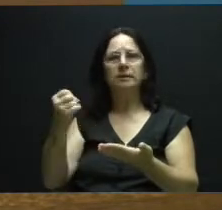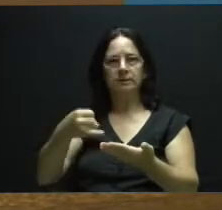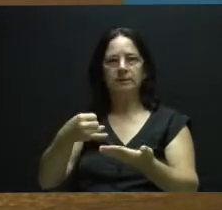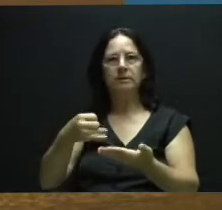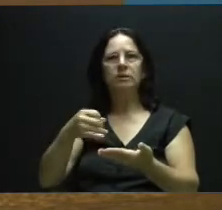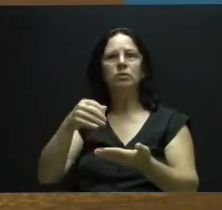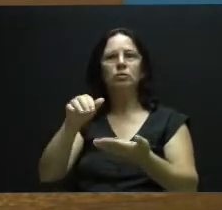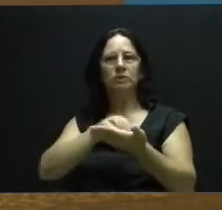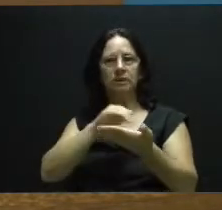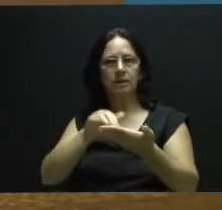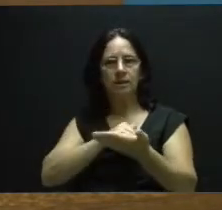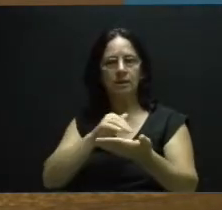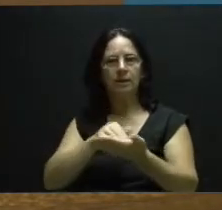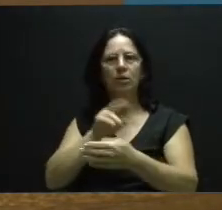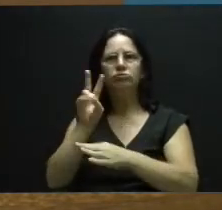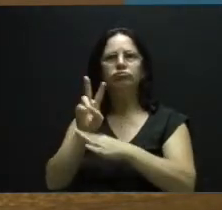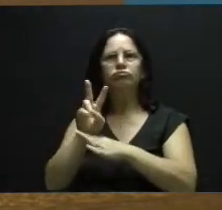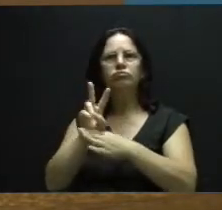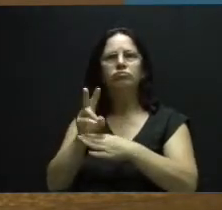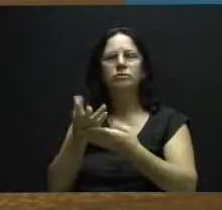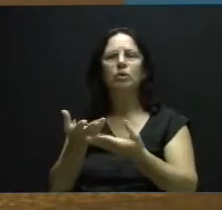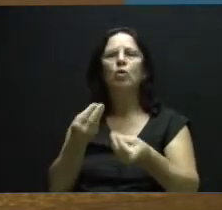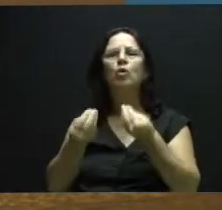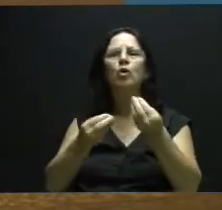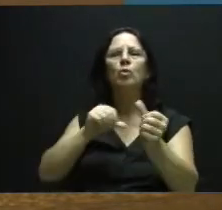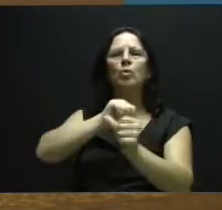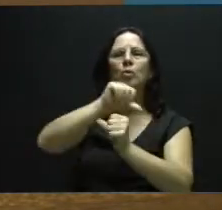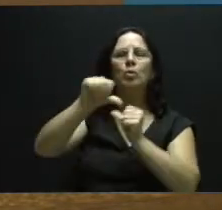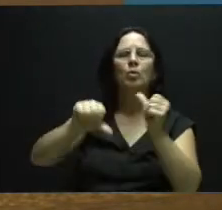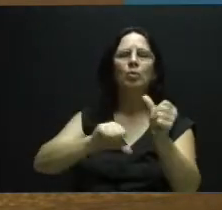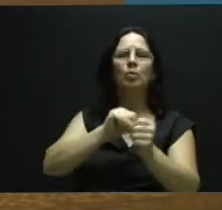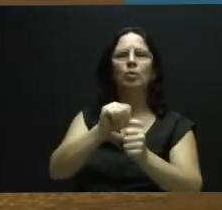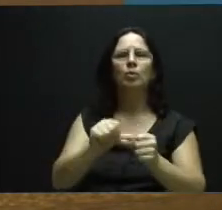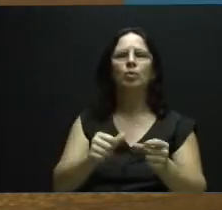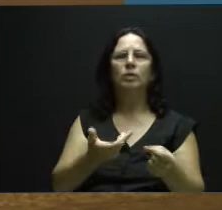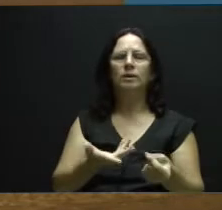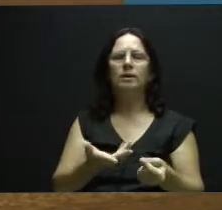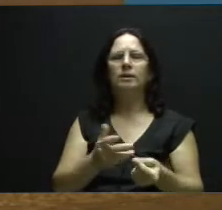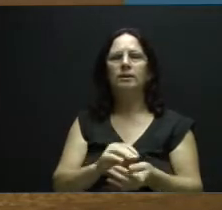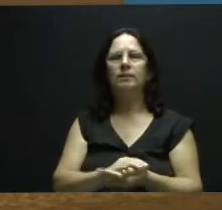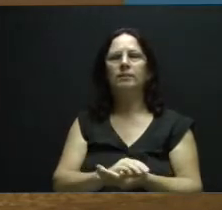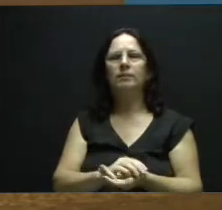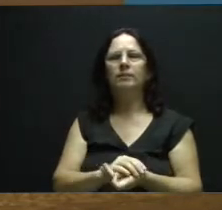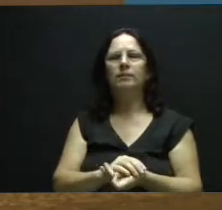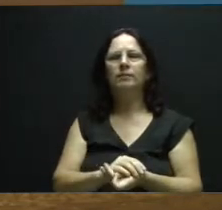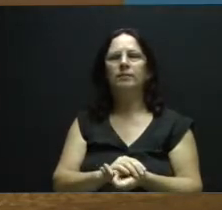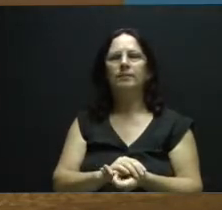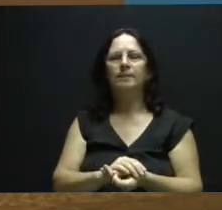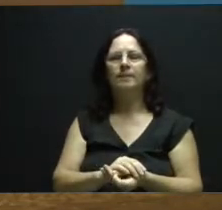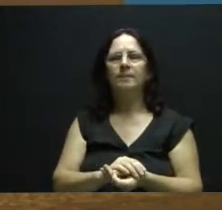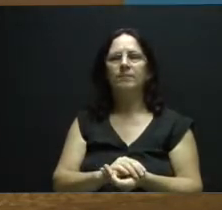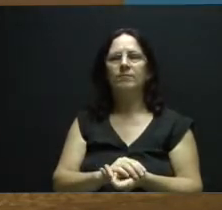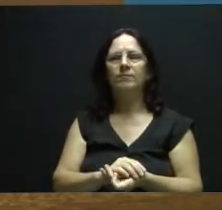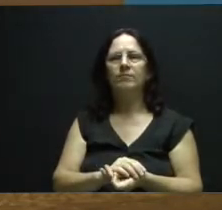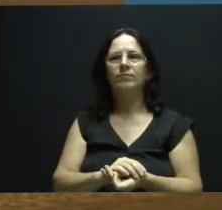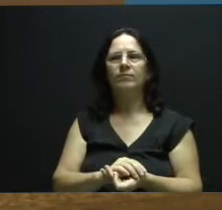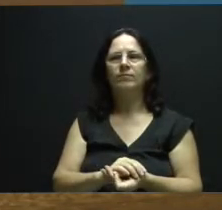ou mudar a tática o que seria essa mudança de tática ao senhor vereador jair ferreira lucas e